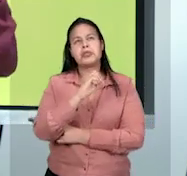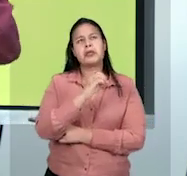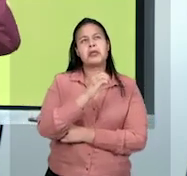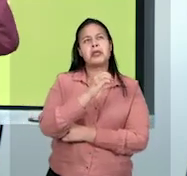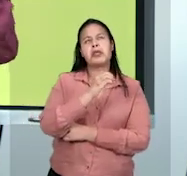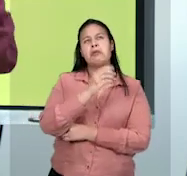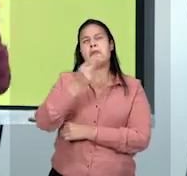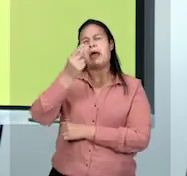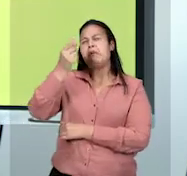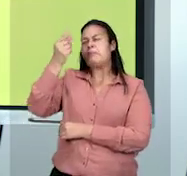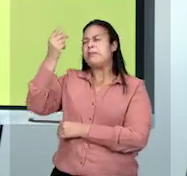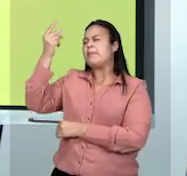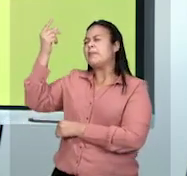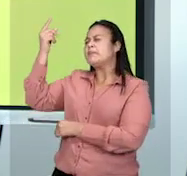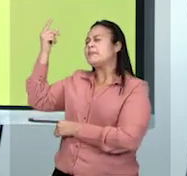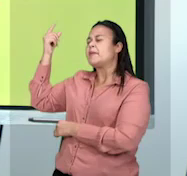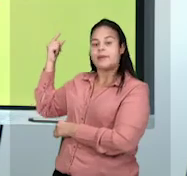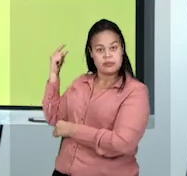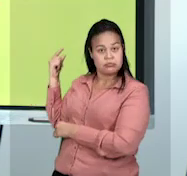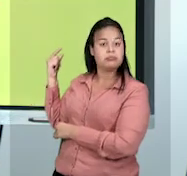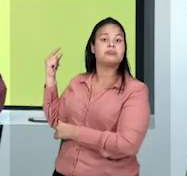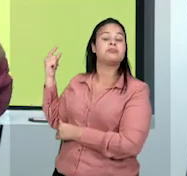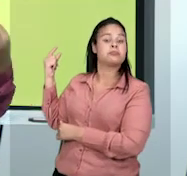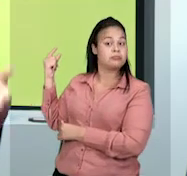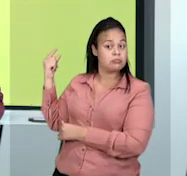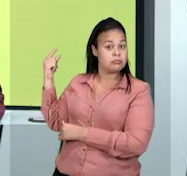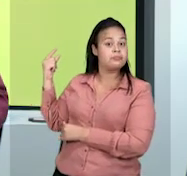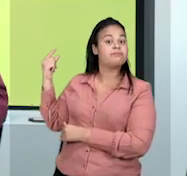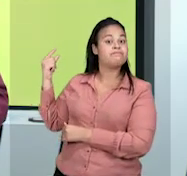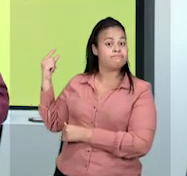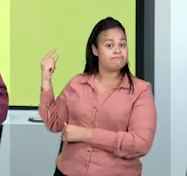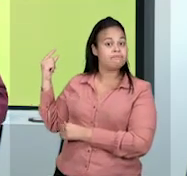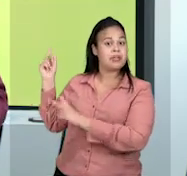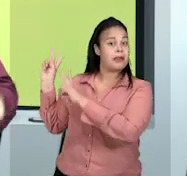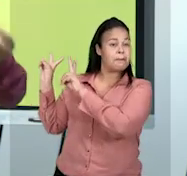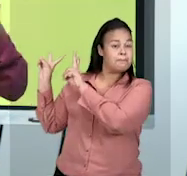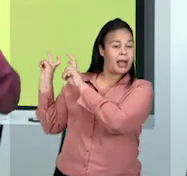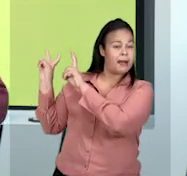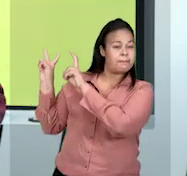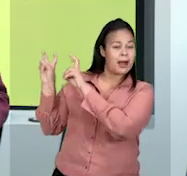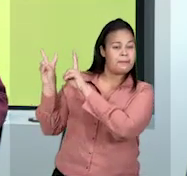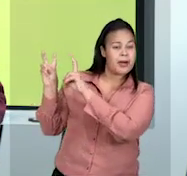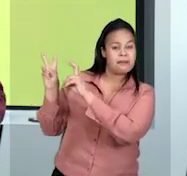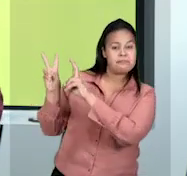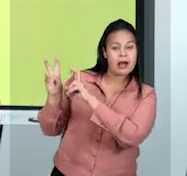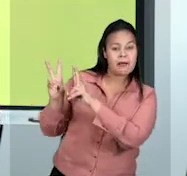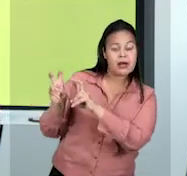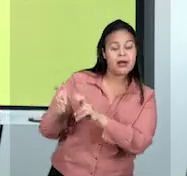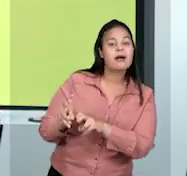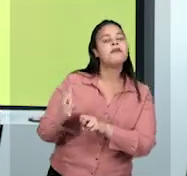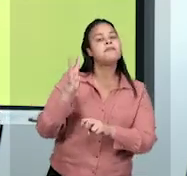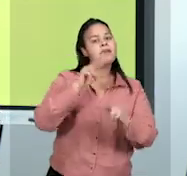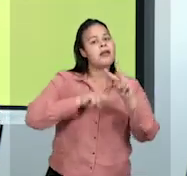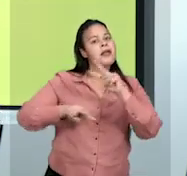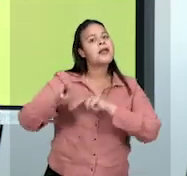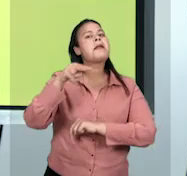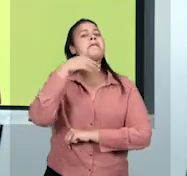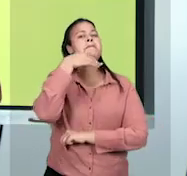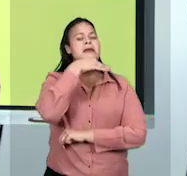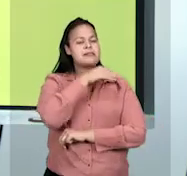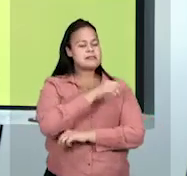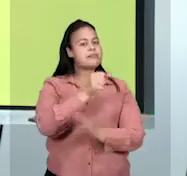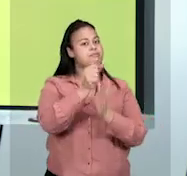2.200 anos ou mais, que nós bebemos dessas fontes antigas, nós vemos ainda no século XX.